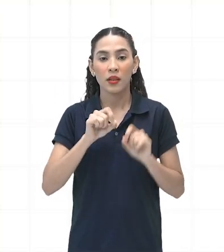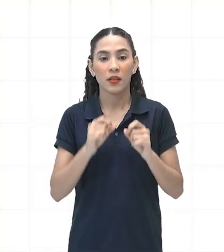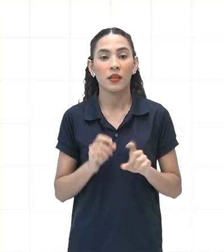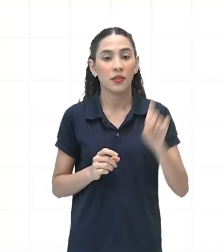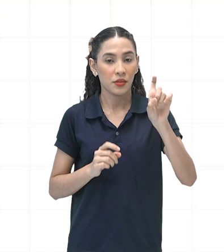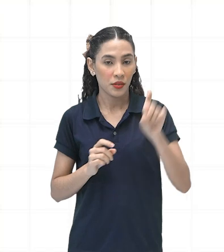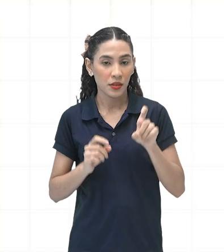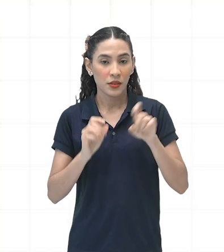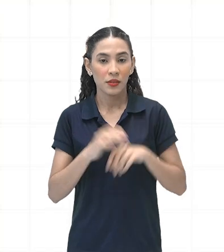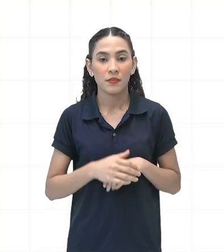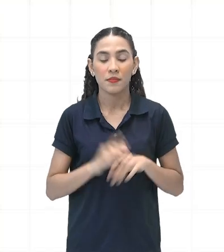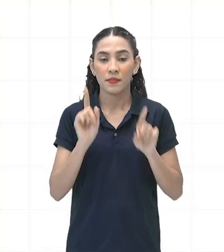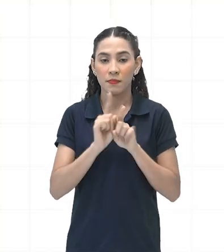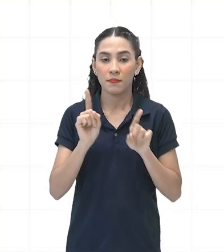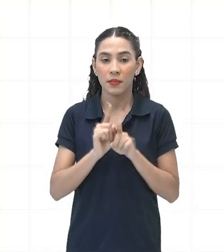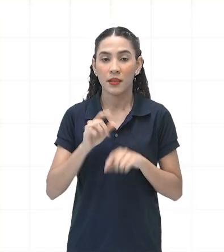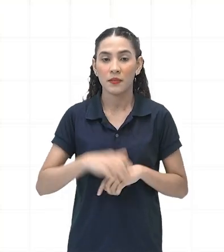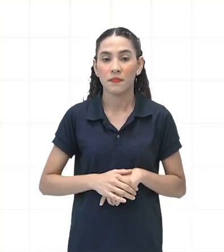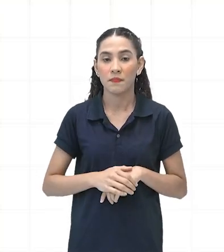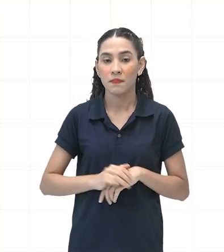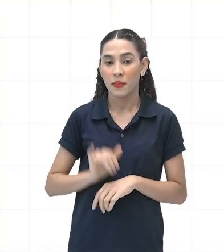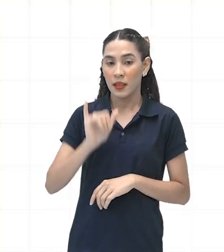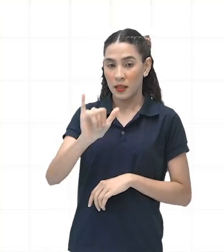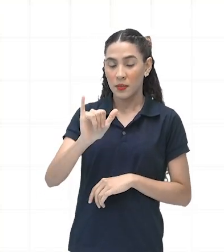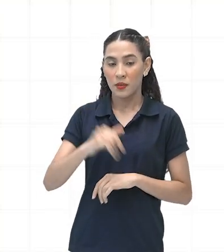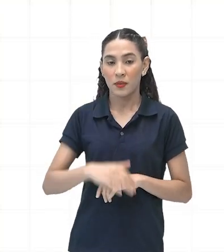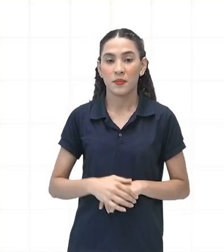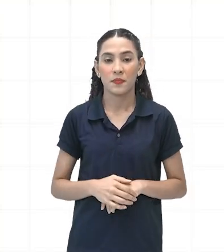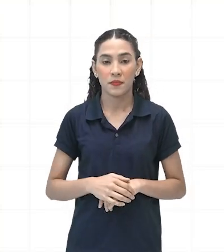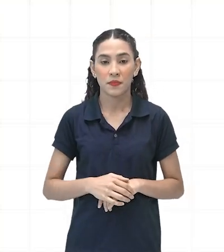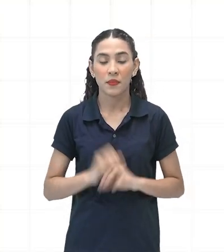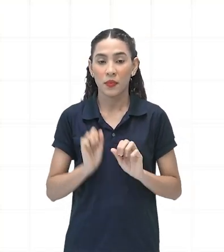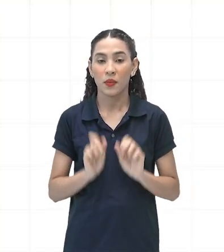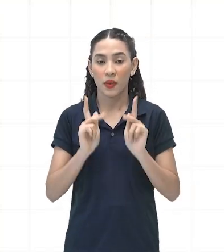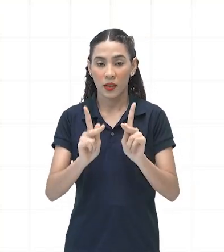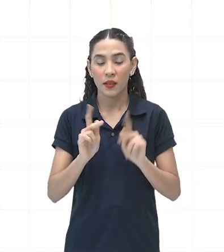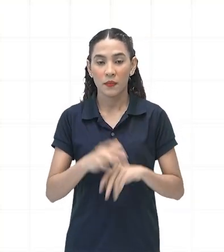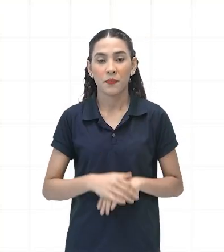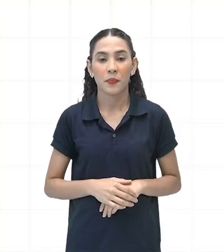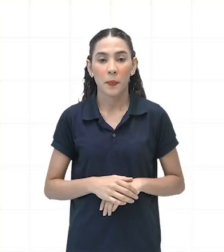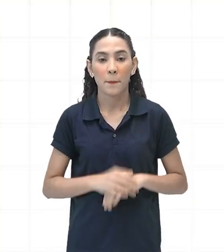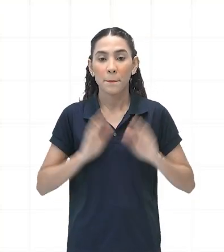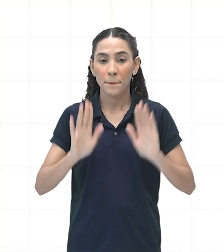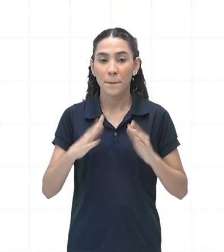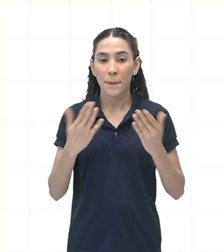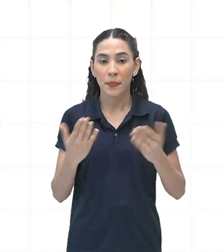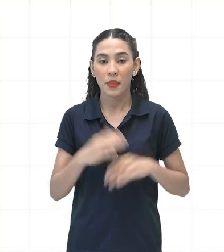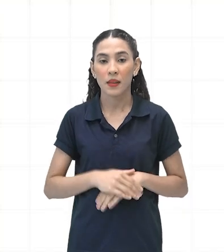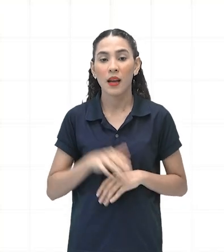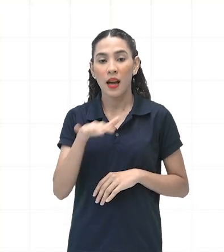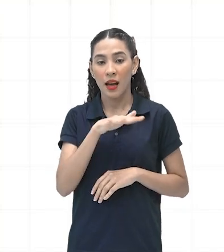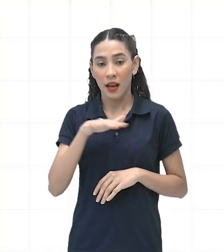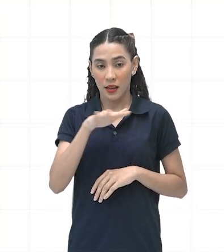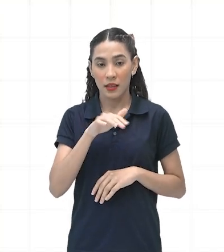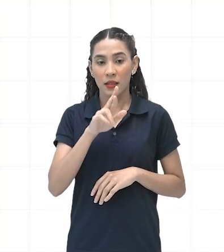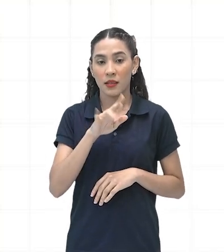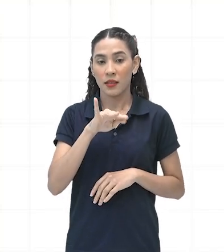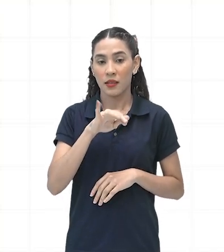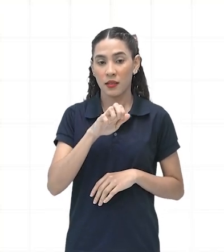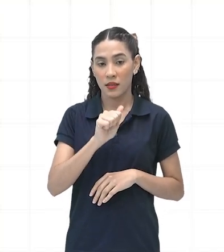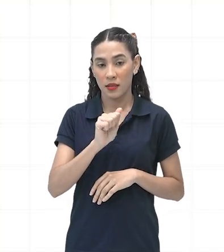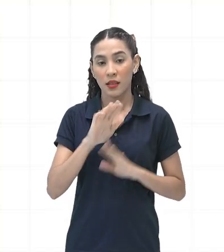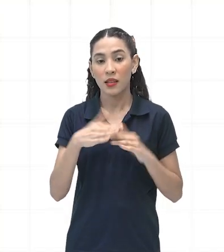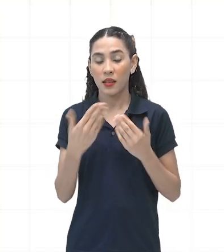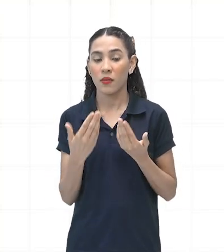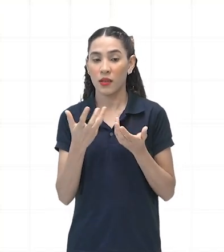X e esse tamanho aqui vai ser Y. Ok, professor? Então, a área de fato, ó,